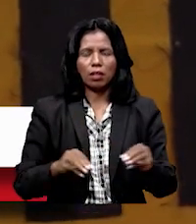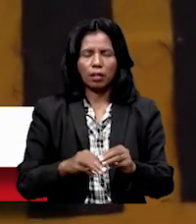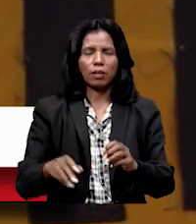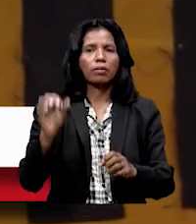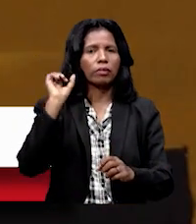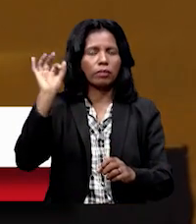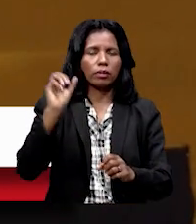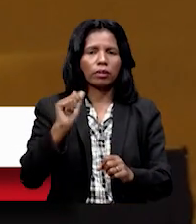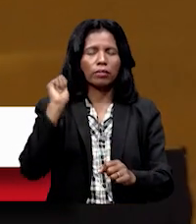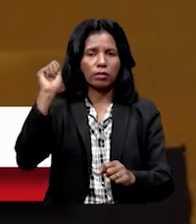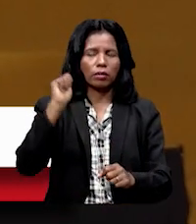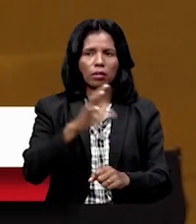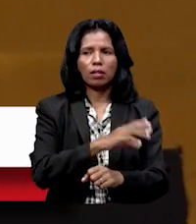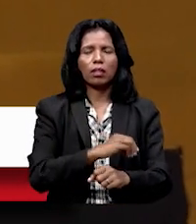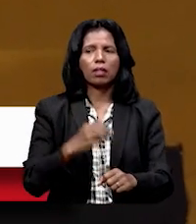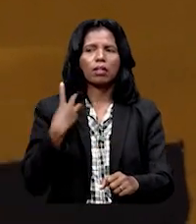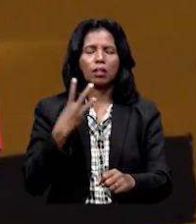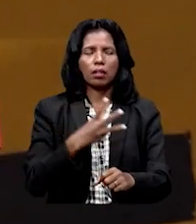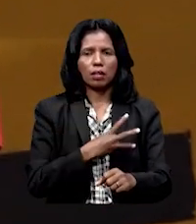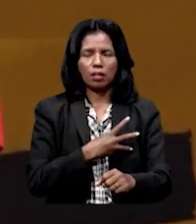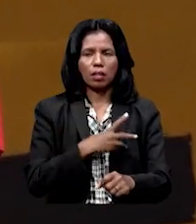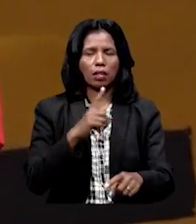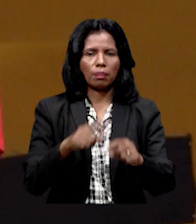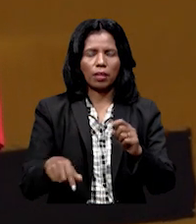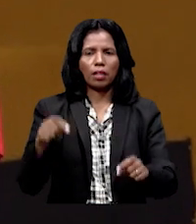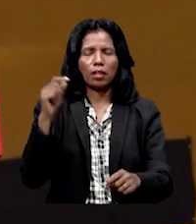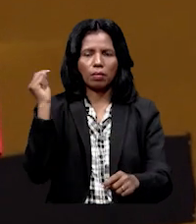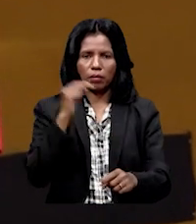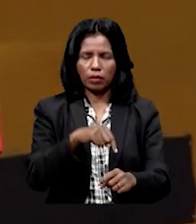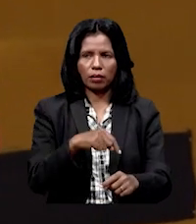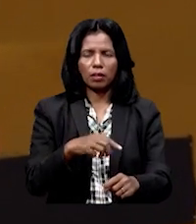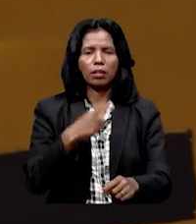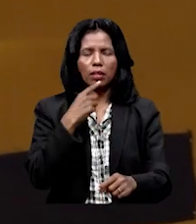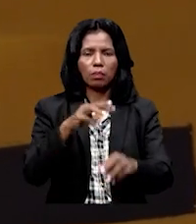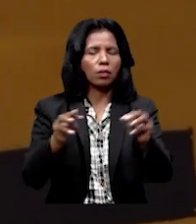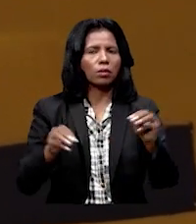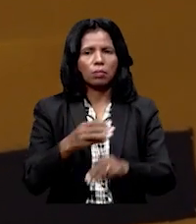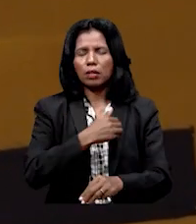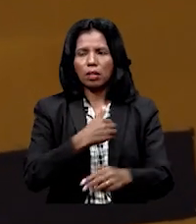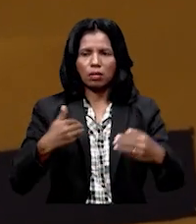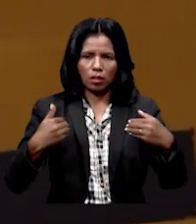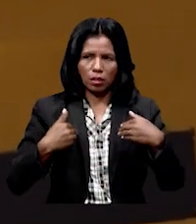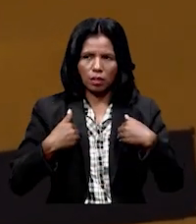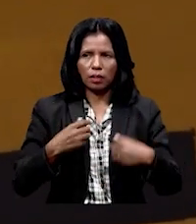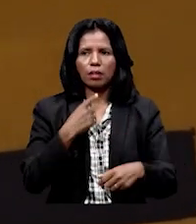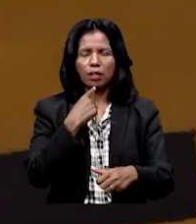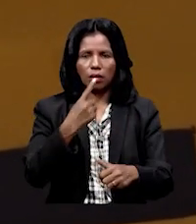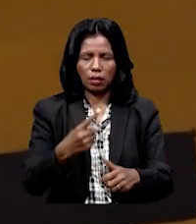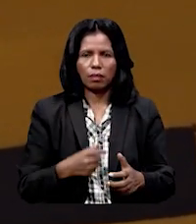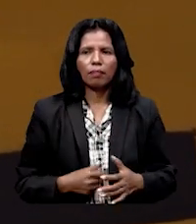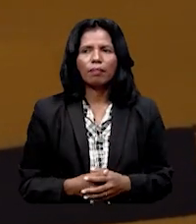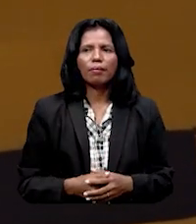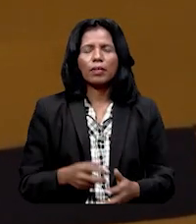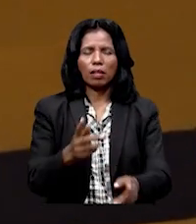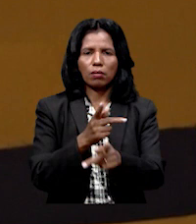Fretilin! Ida nema kita larikan ega. Talabele hata tede ha, munisipu ne sidau kia, kamarada sira tende,